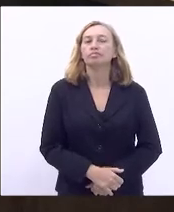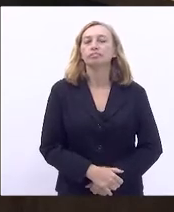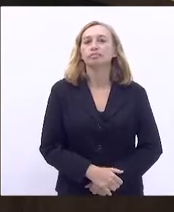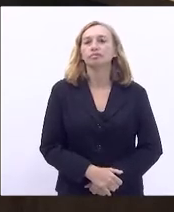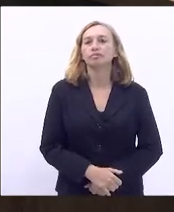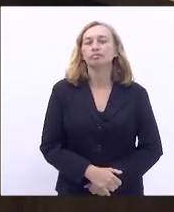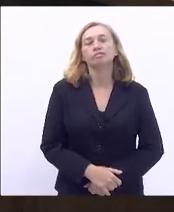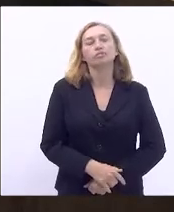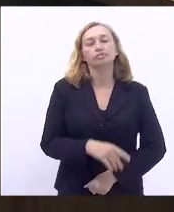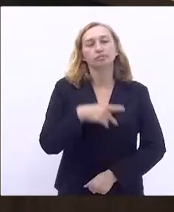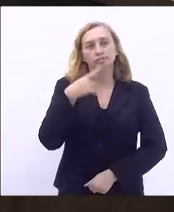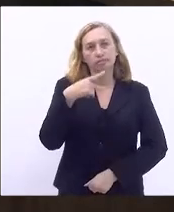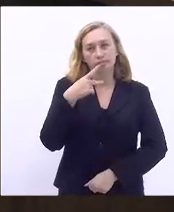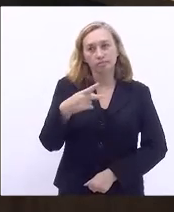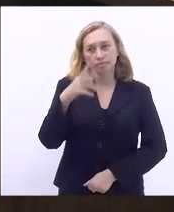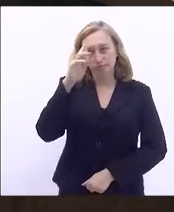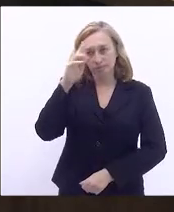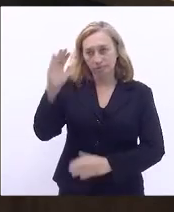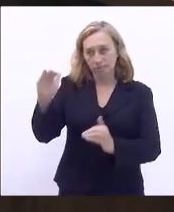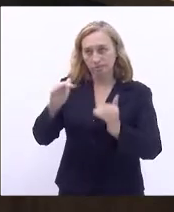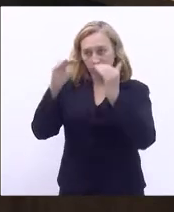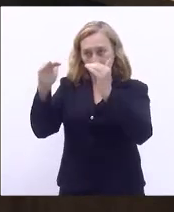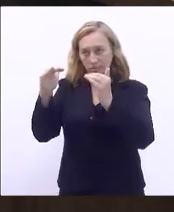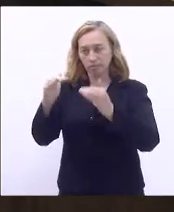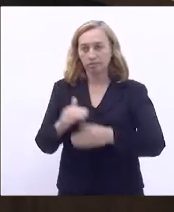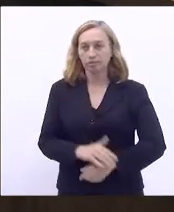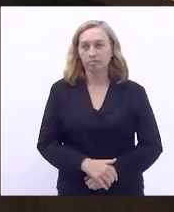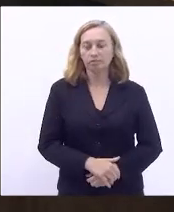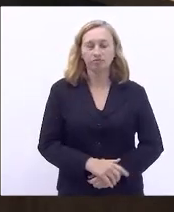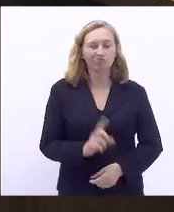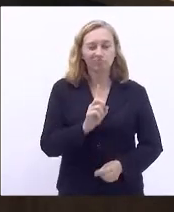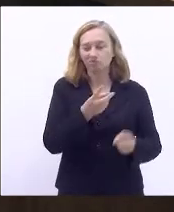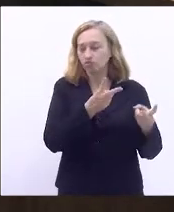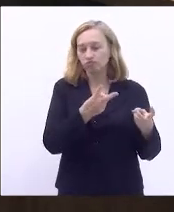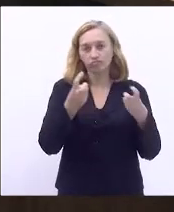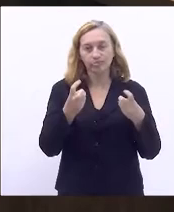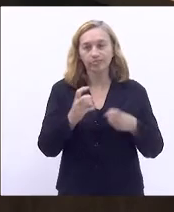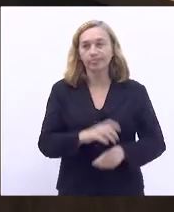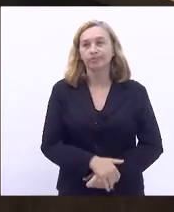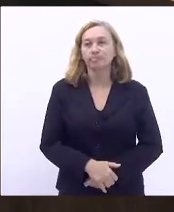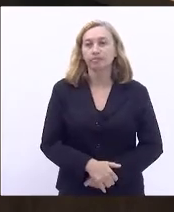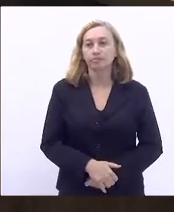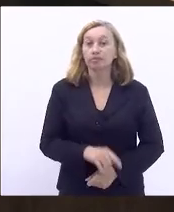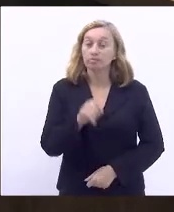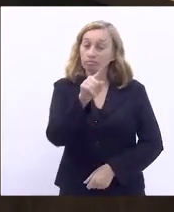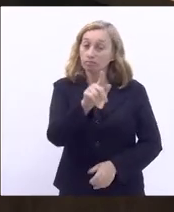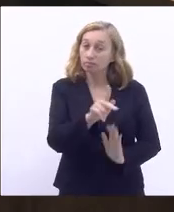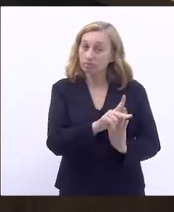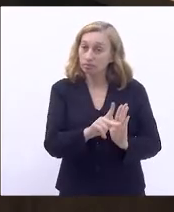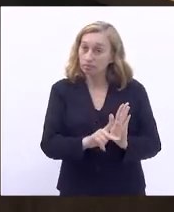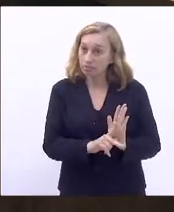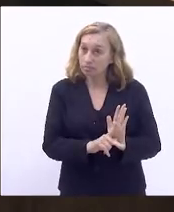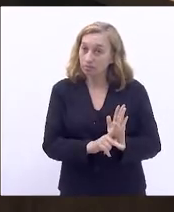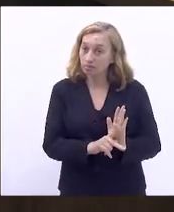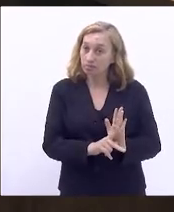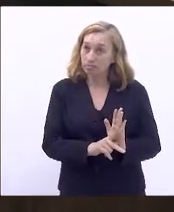Vossa Excelência que não percebi que esse projeto